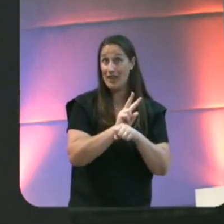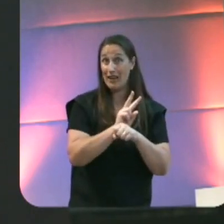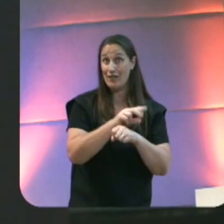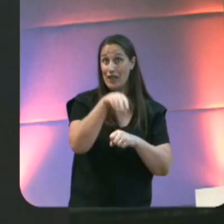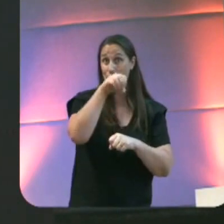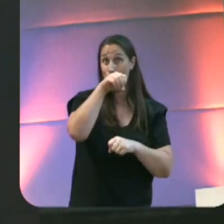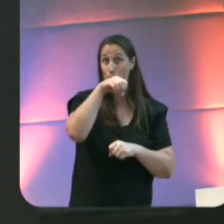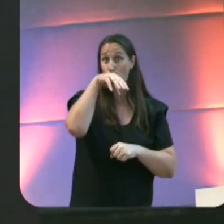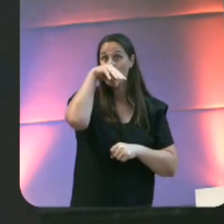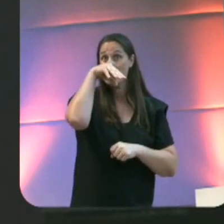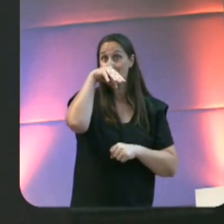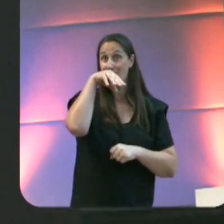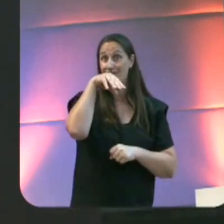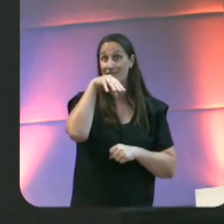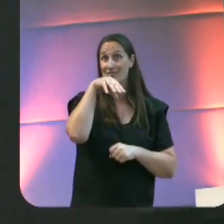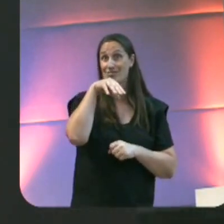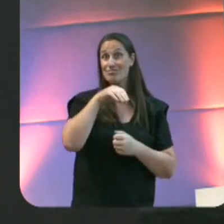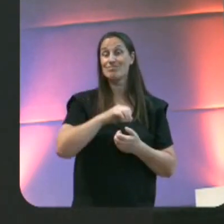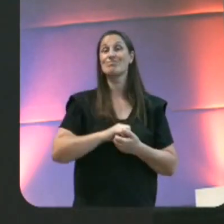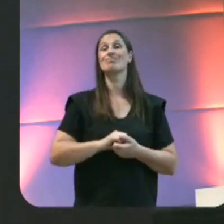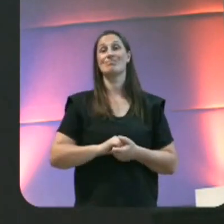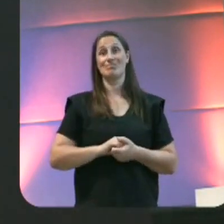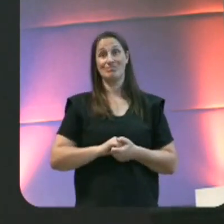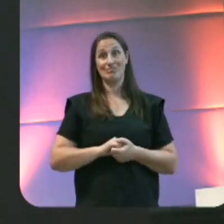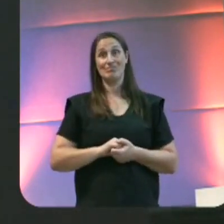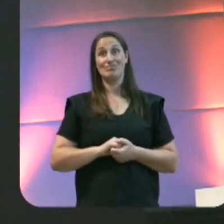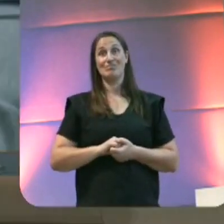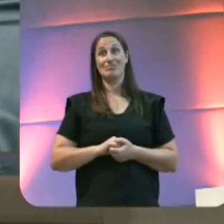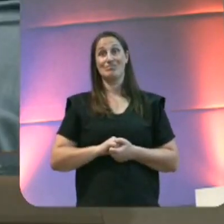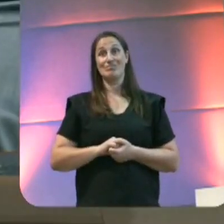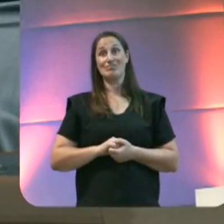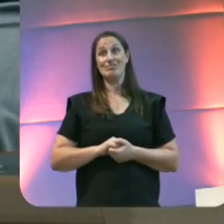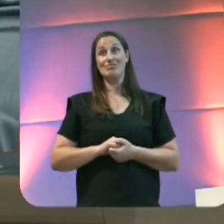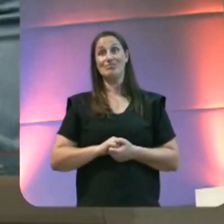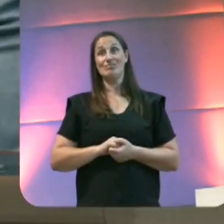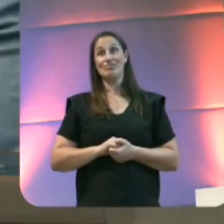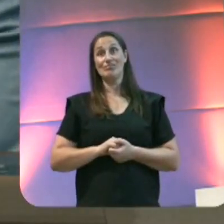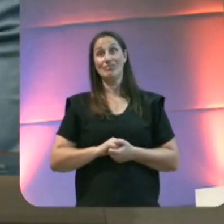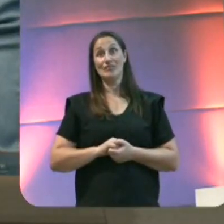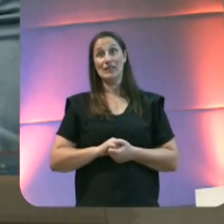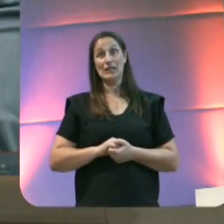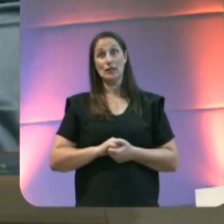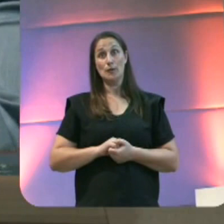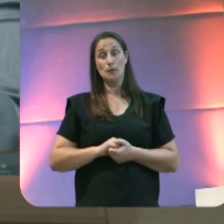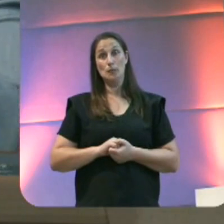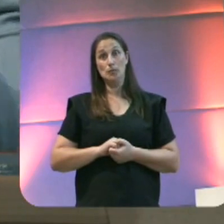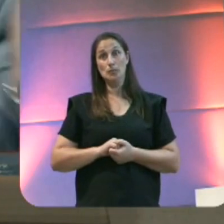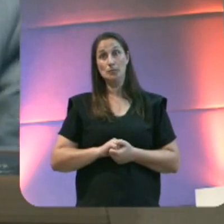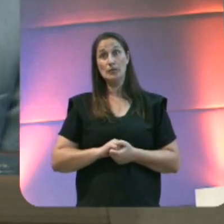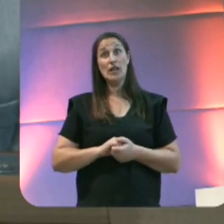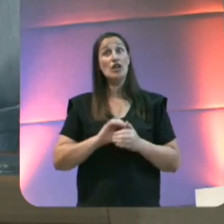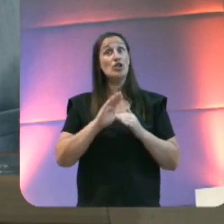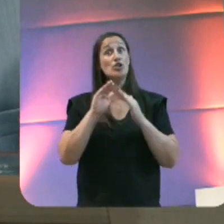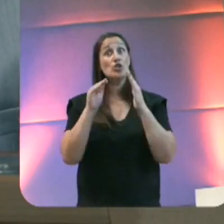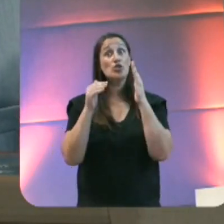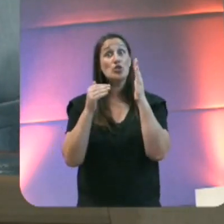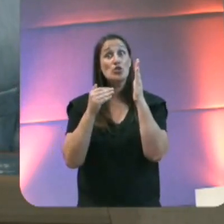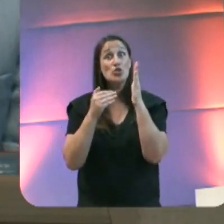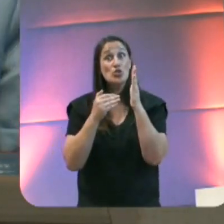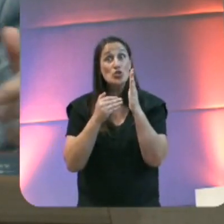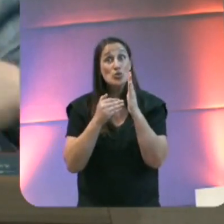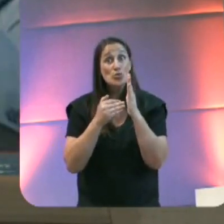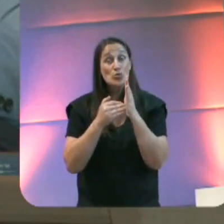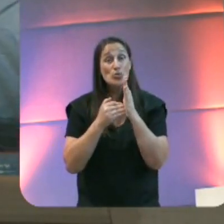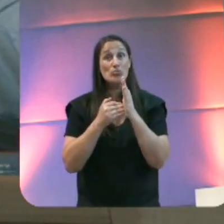cortejo. E aí elas disseram, as 5 que tinham levado óleo, né, e todo mundo levava